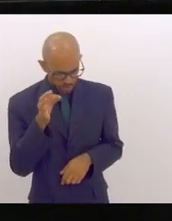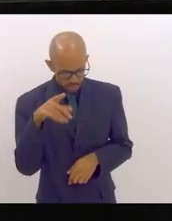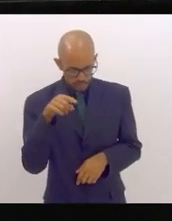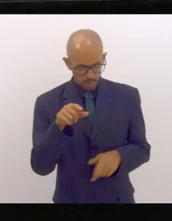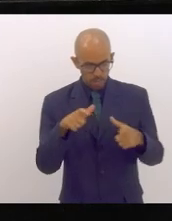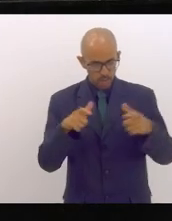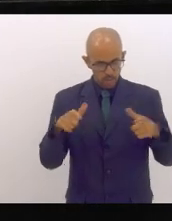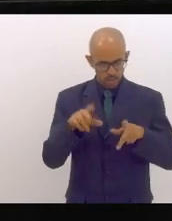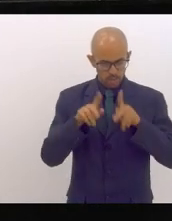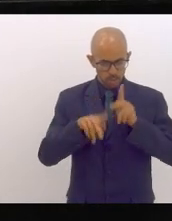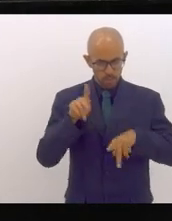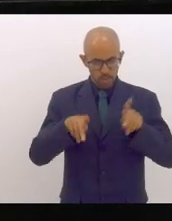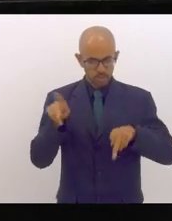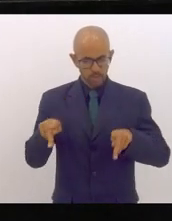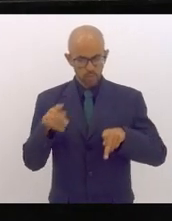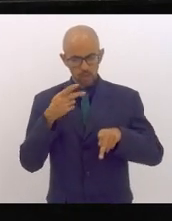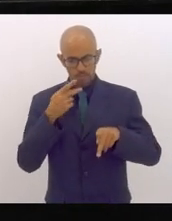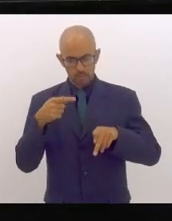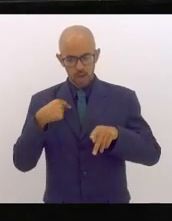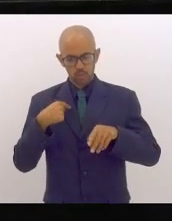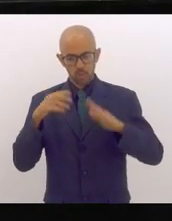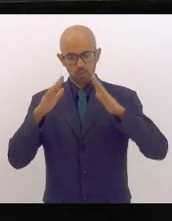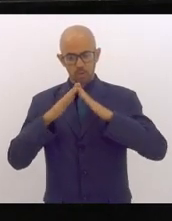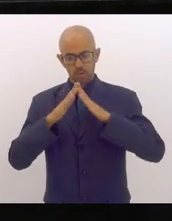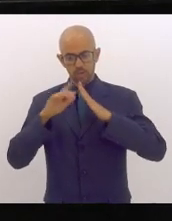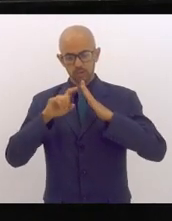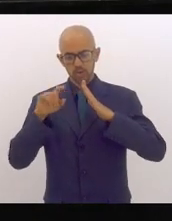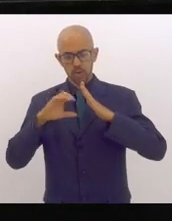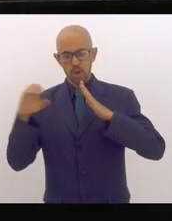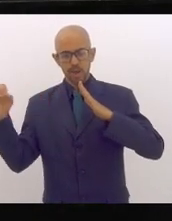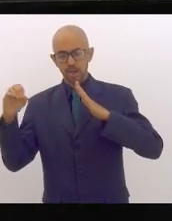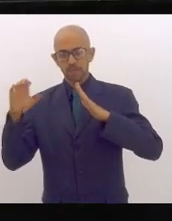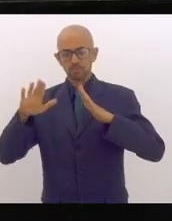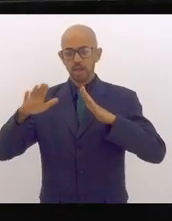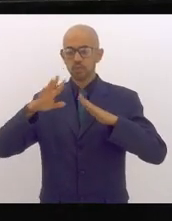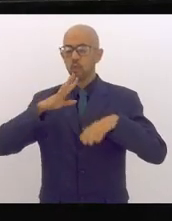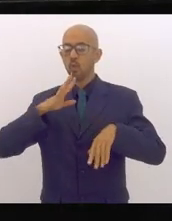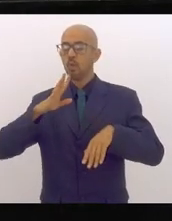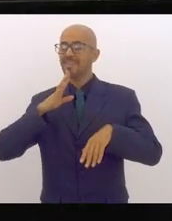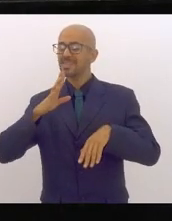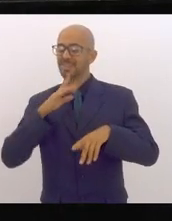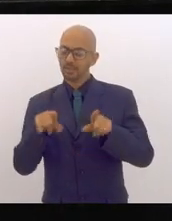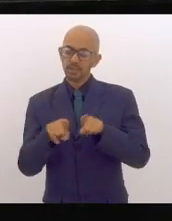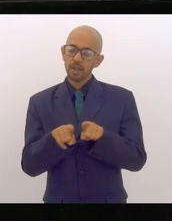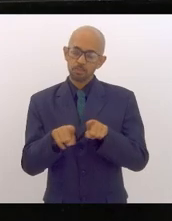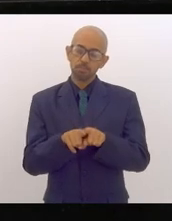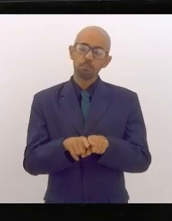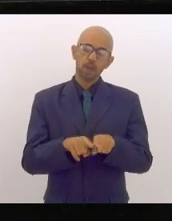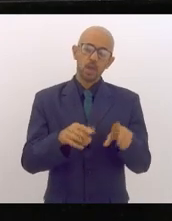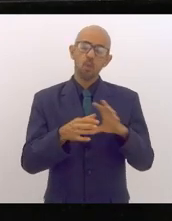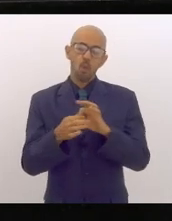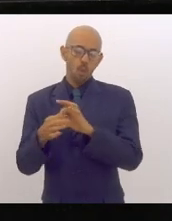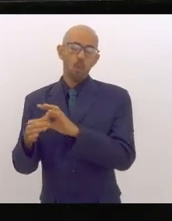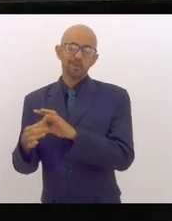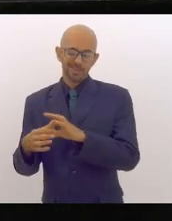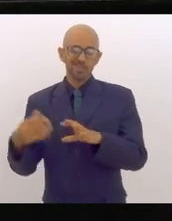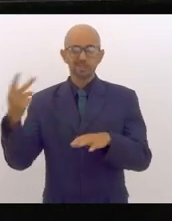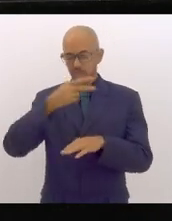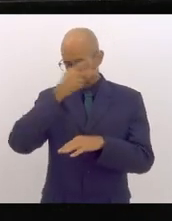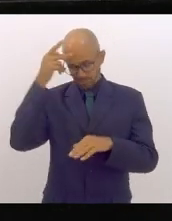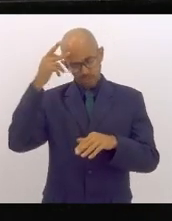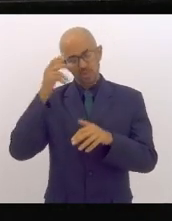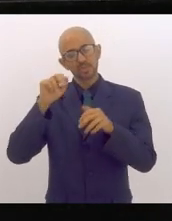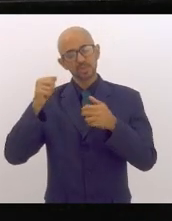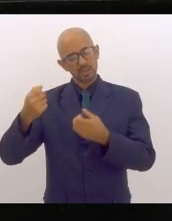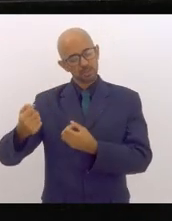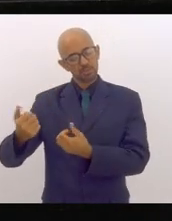E digo isso como moradora, não só da Zona Oeste, como conhecedora de muitas pessoas que me levaram a essa questão.